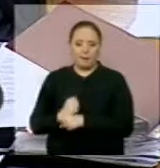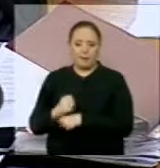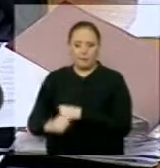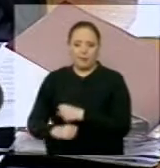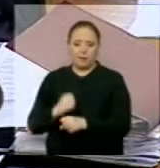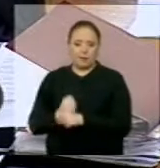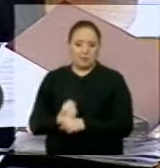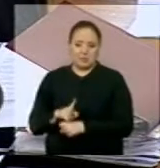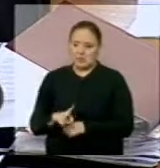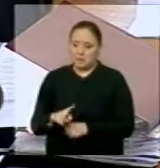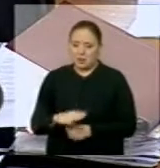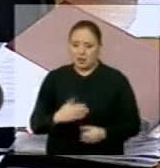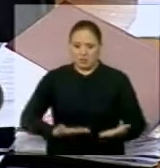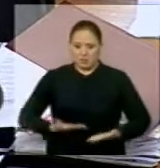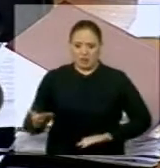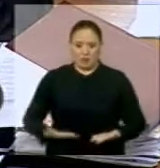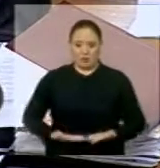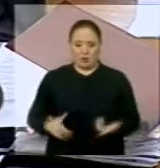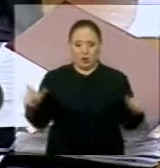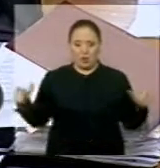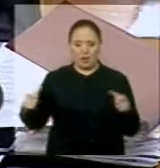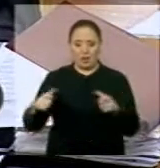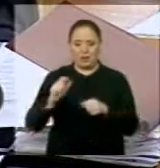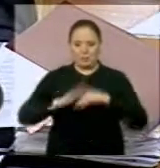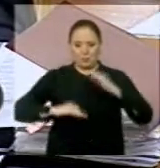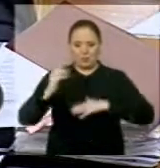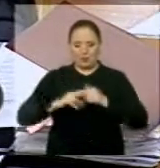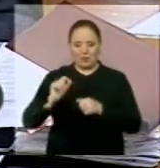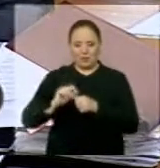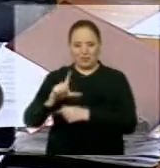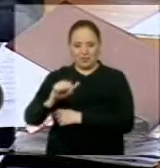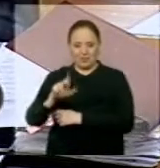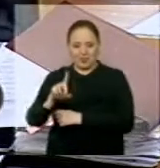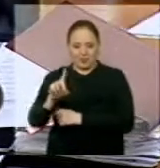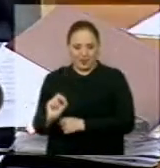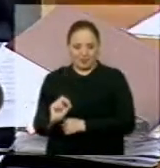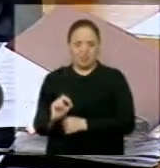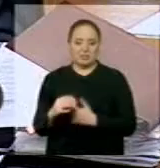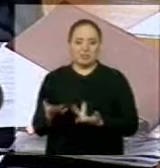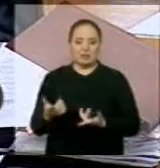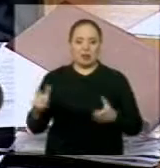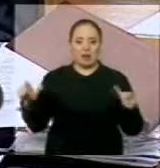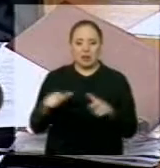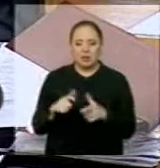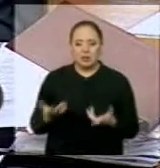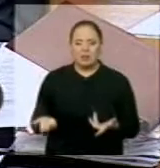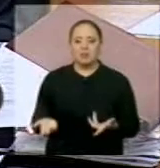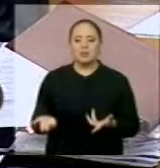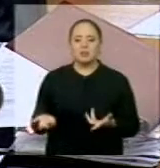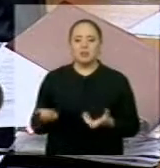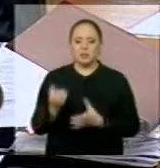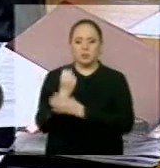de servidores que realizam esses laudos. A insegurança jurídica permanece, quando o que